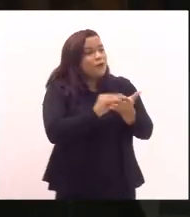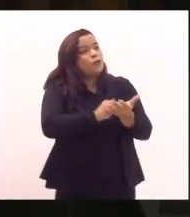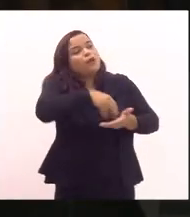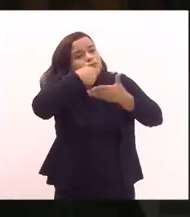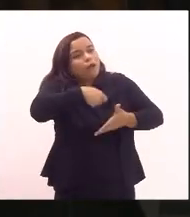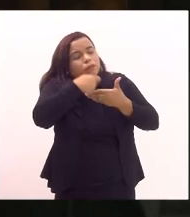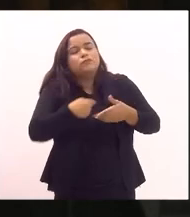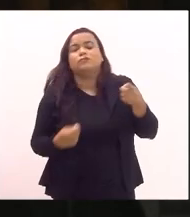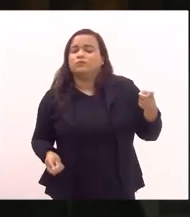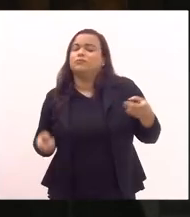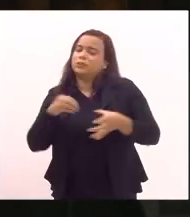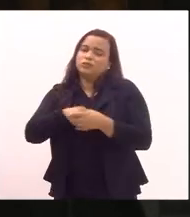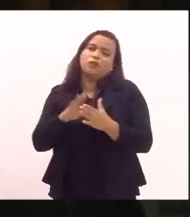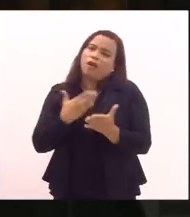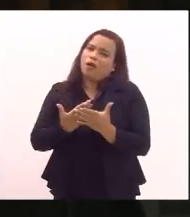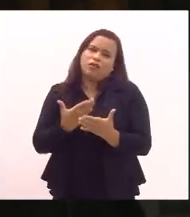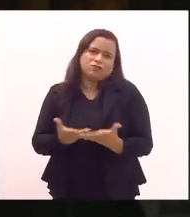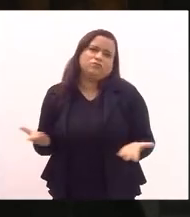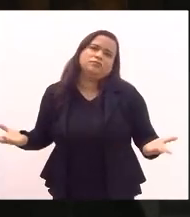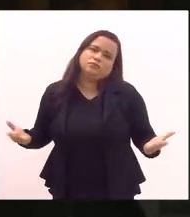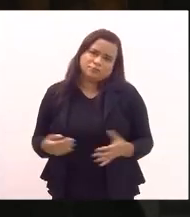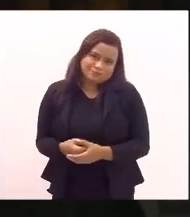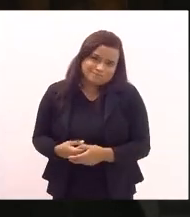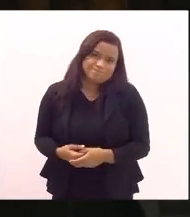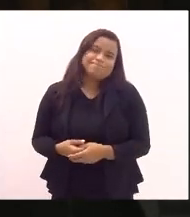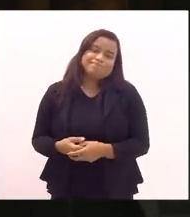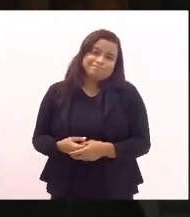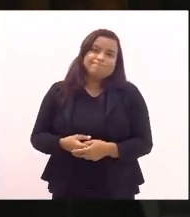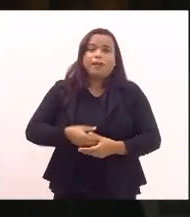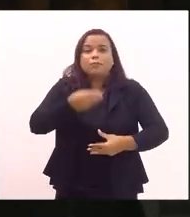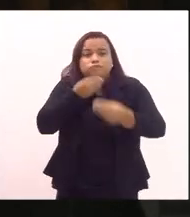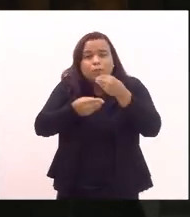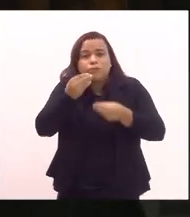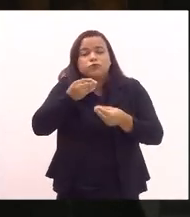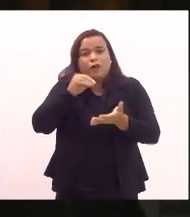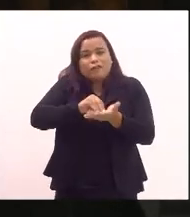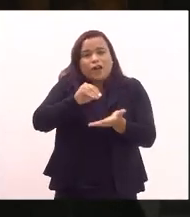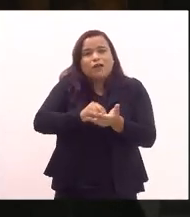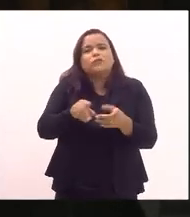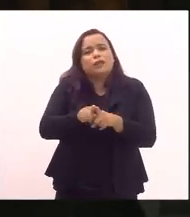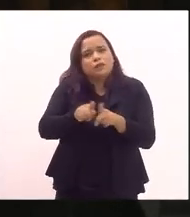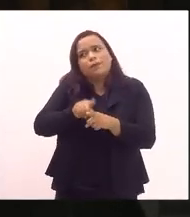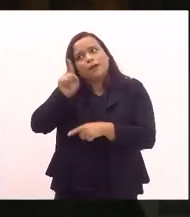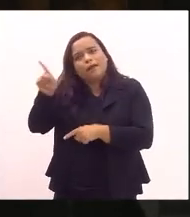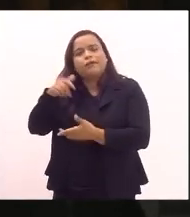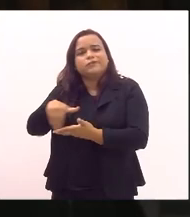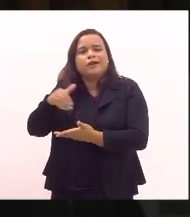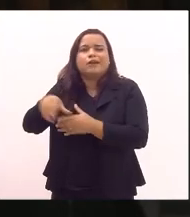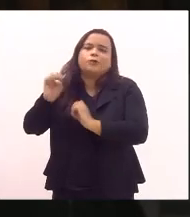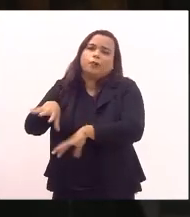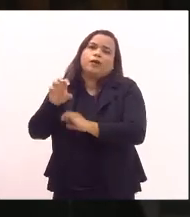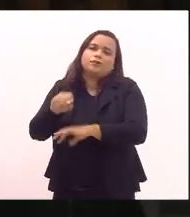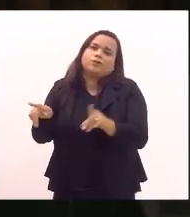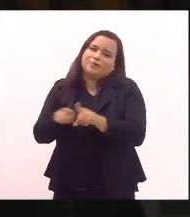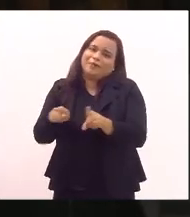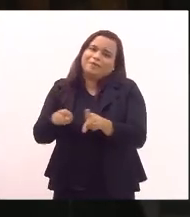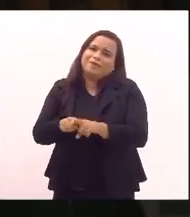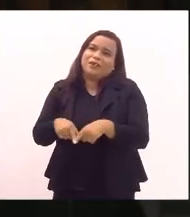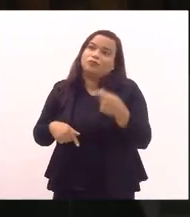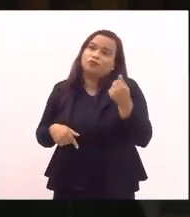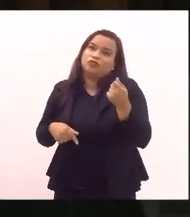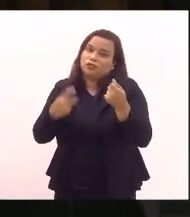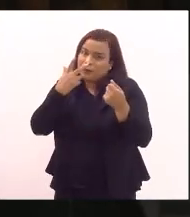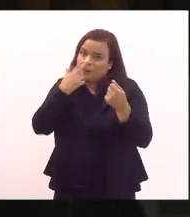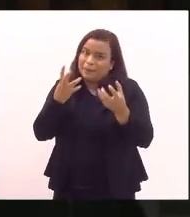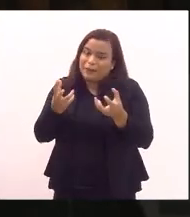comida na escola aliás faltar comida na escola também está acontecendo na Secretaria de Educação aí é porque o dinheiro tá